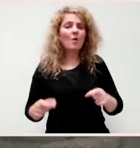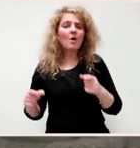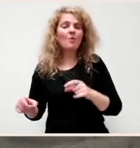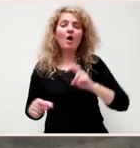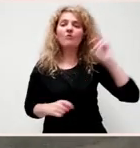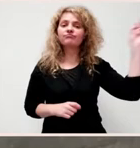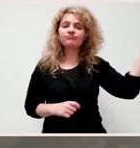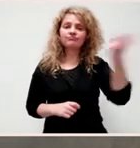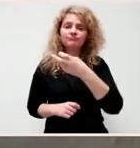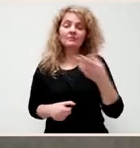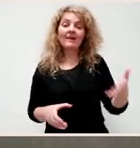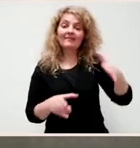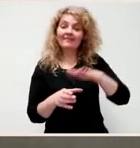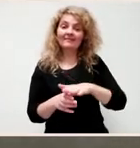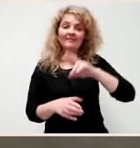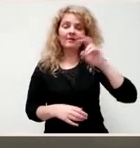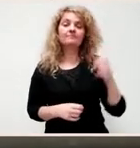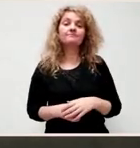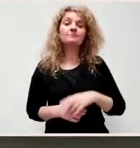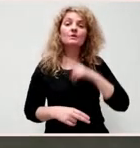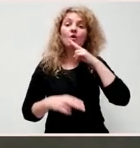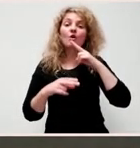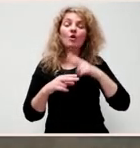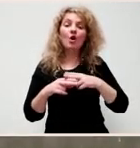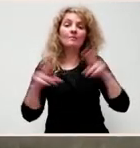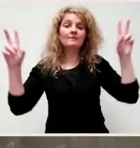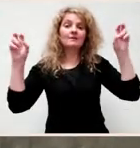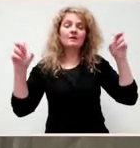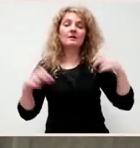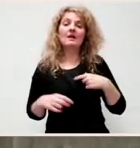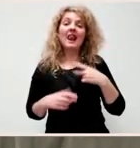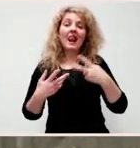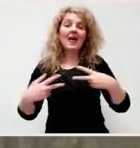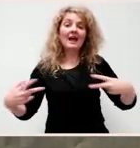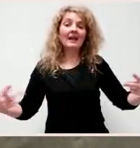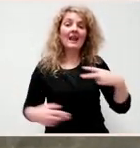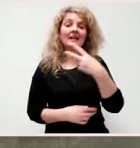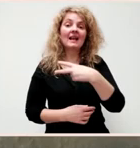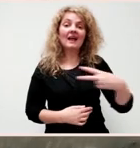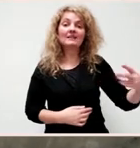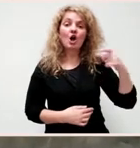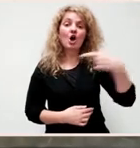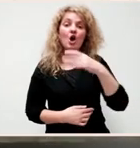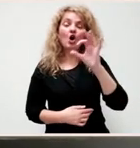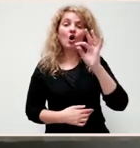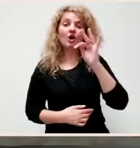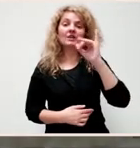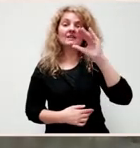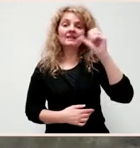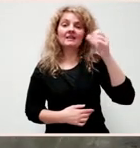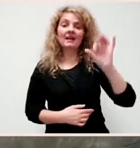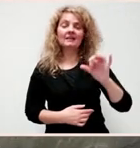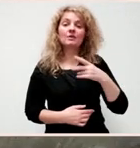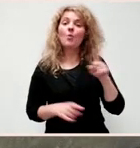parecidas. E poría, en estas letras góticas tan coidadas que podemos apreciar, algo así como aquí xace